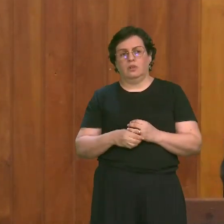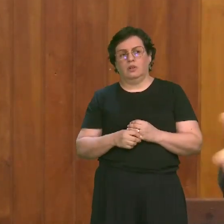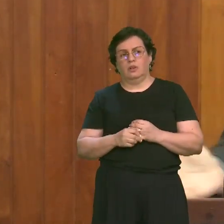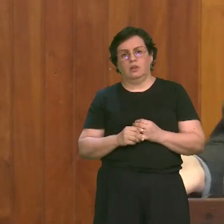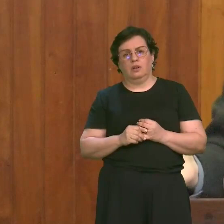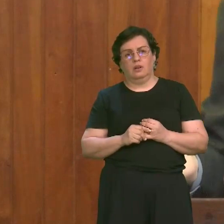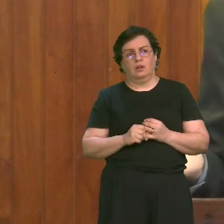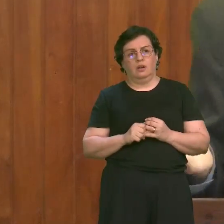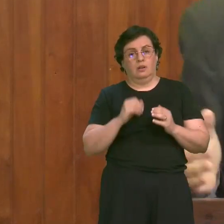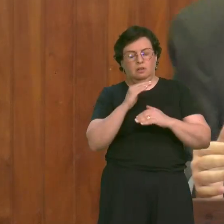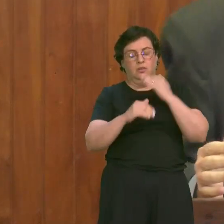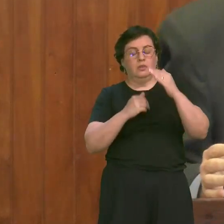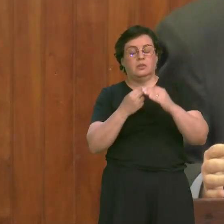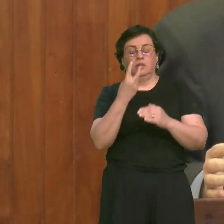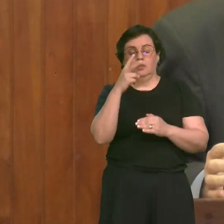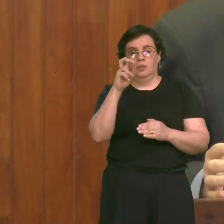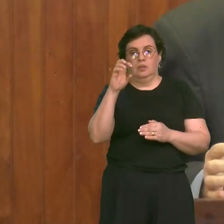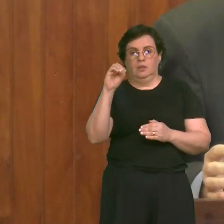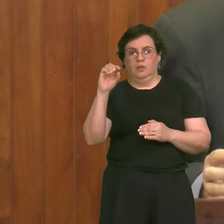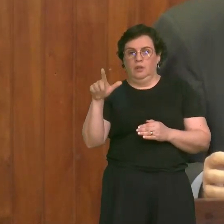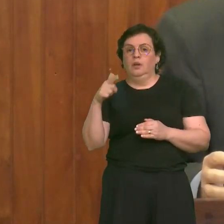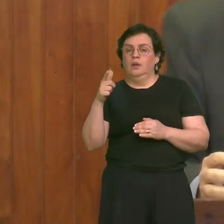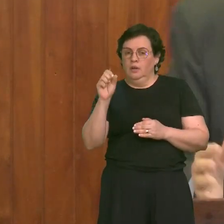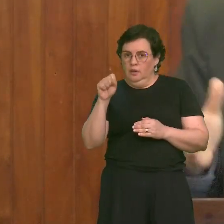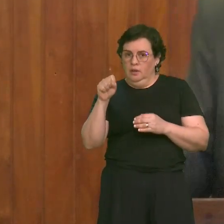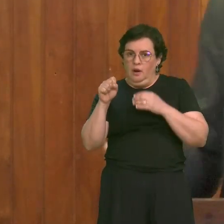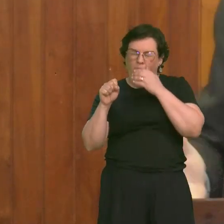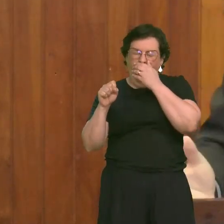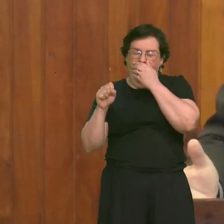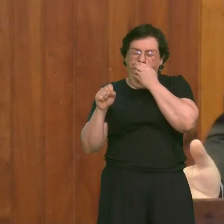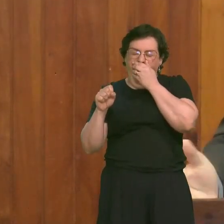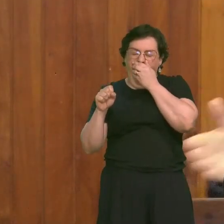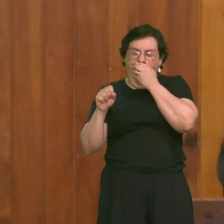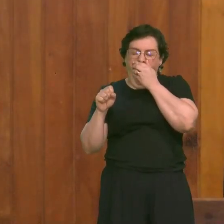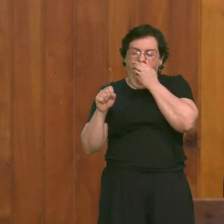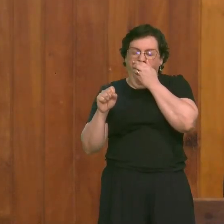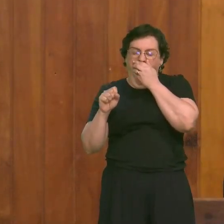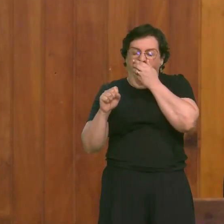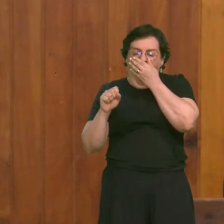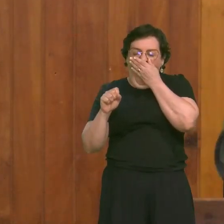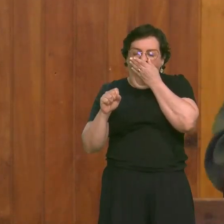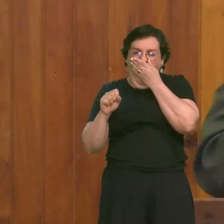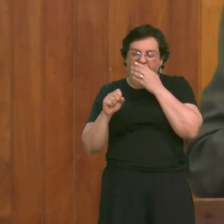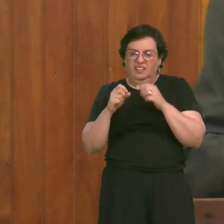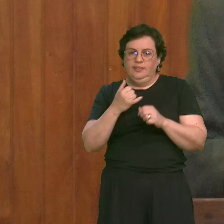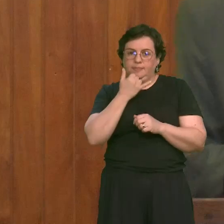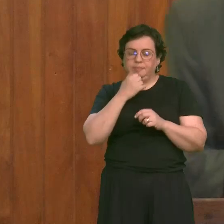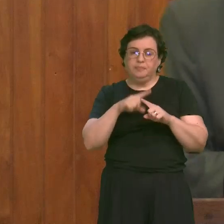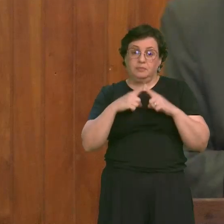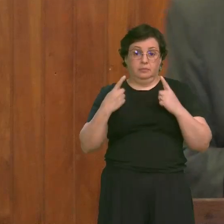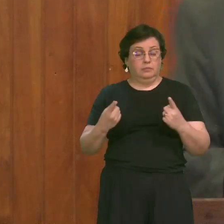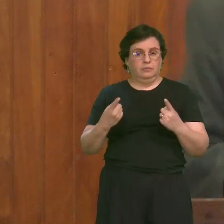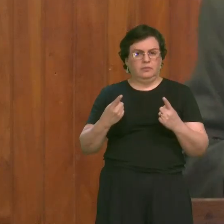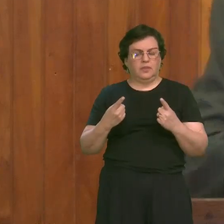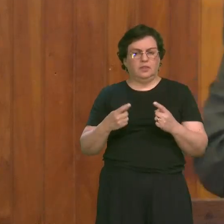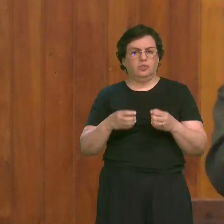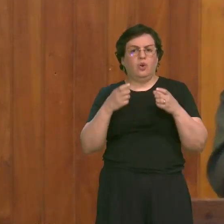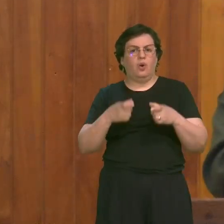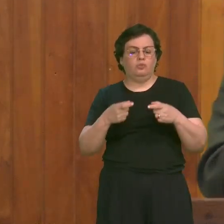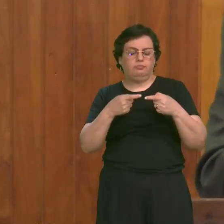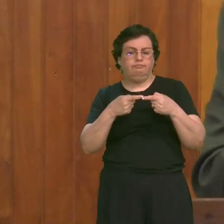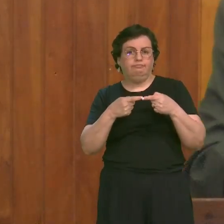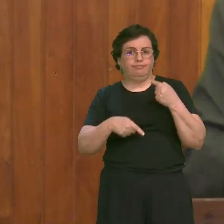daria um valor superior a 250 mil sim daí o valor superior entretanto Aonde tá incompatibilidade